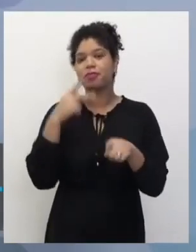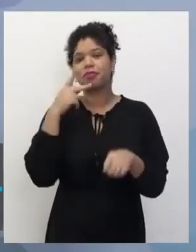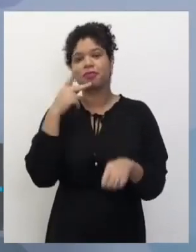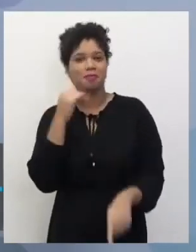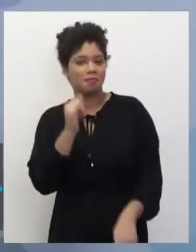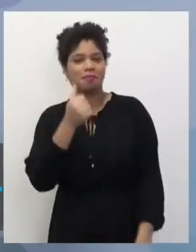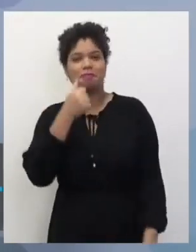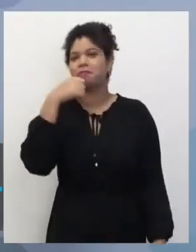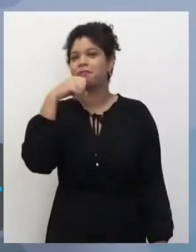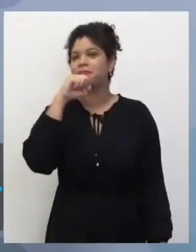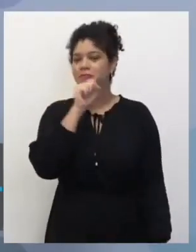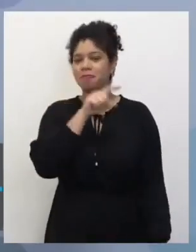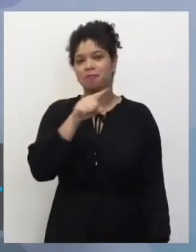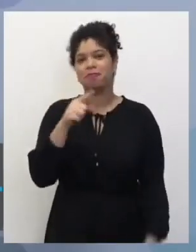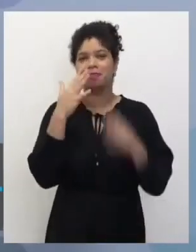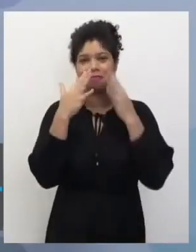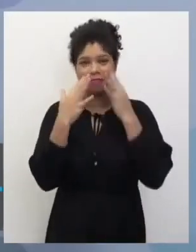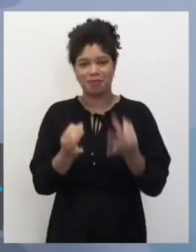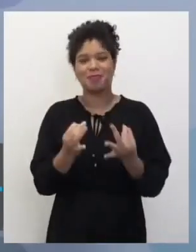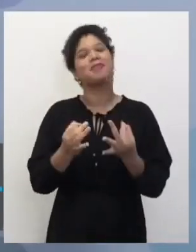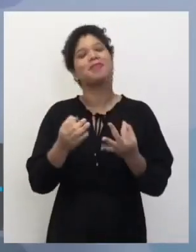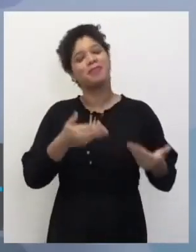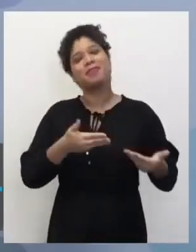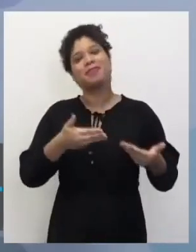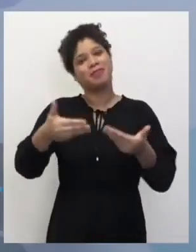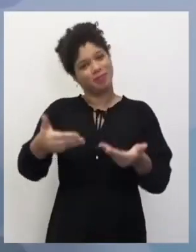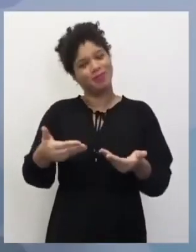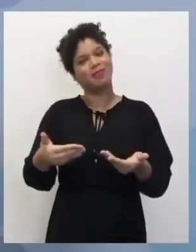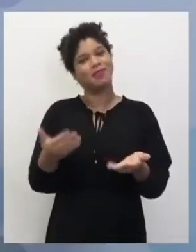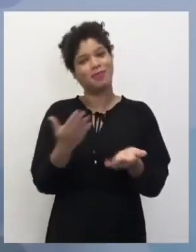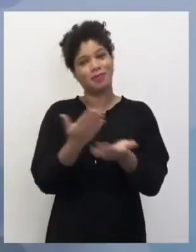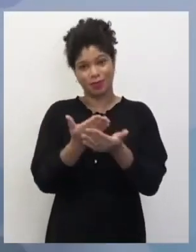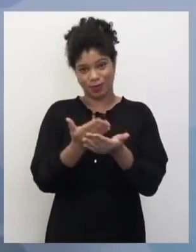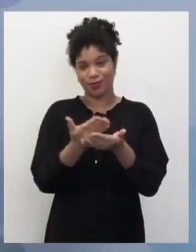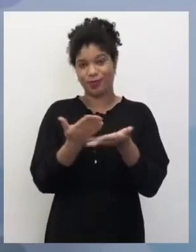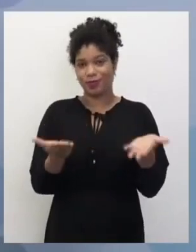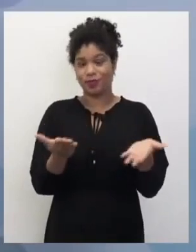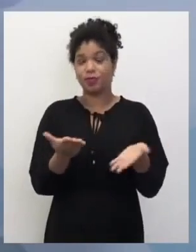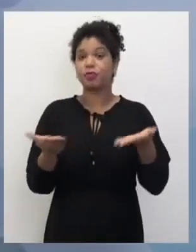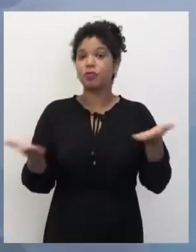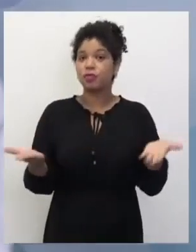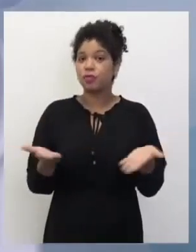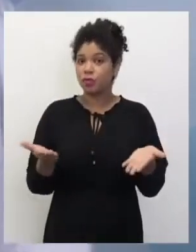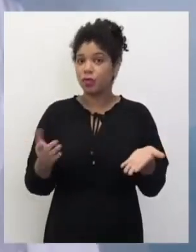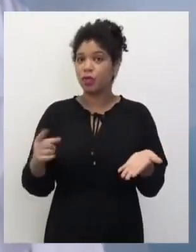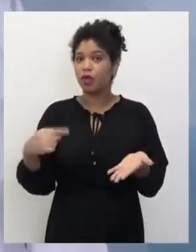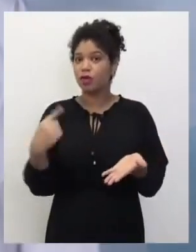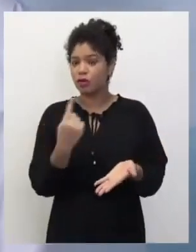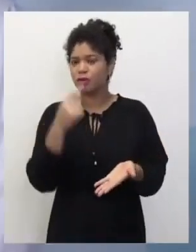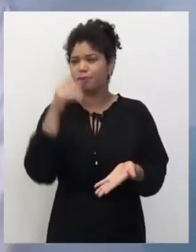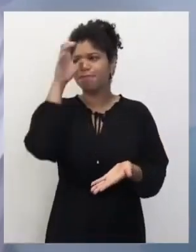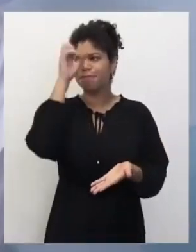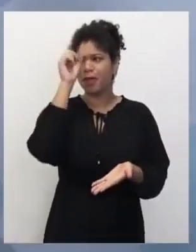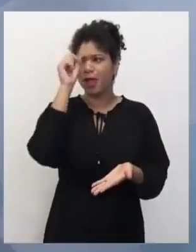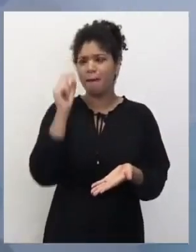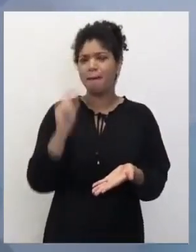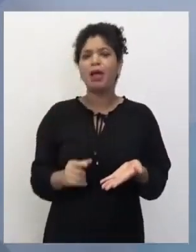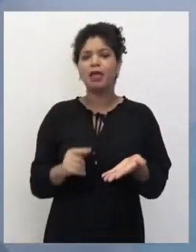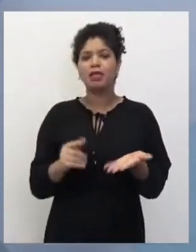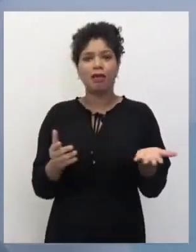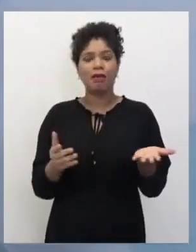seguindo as aulas, são sempre muito bem-vindos à nossa aula, tá? Então hoje a gente vai trabalhar aqui a